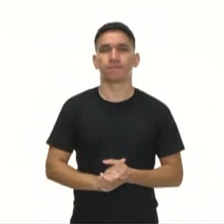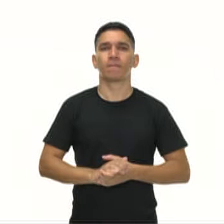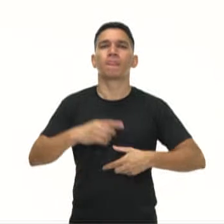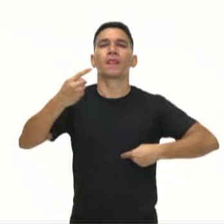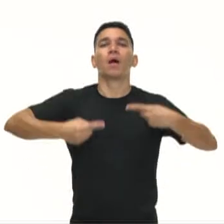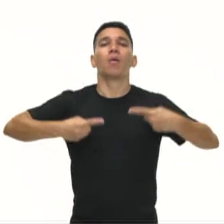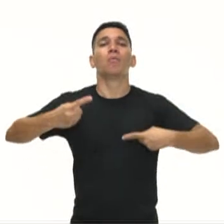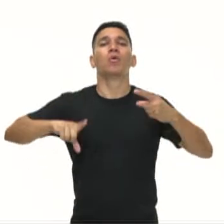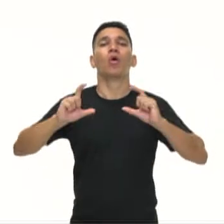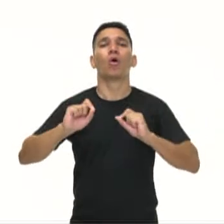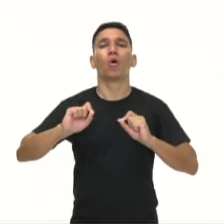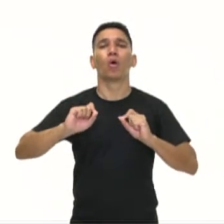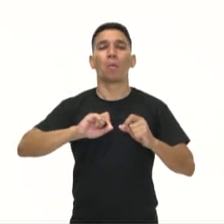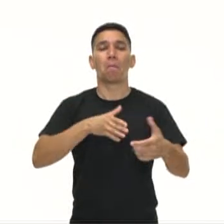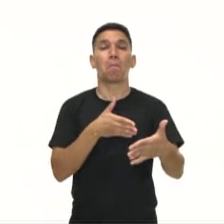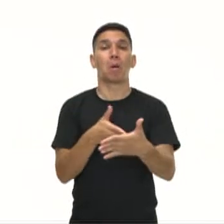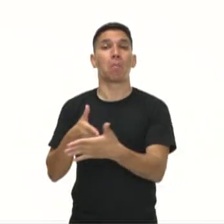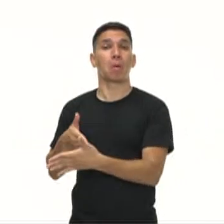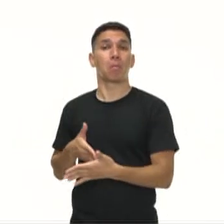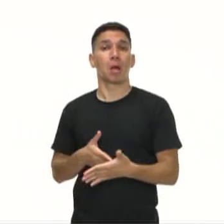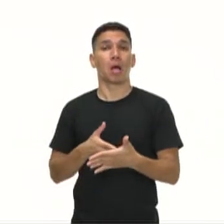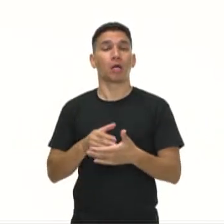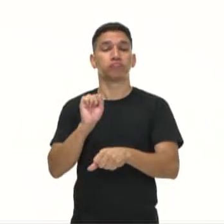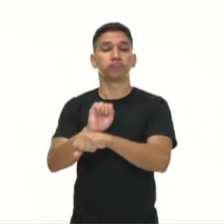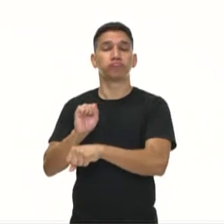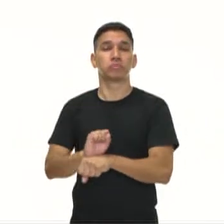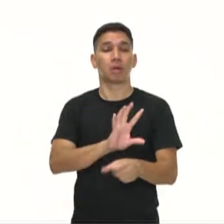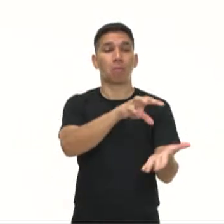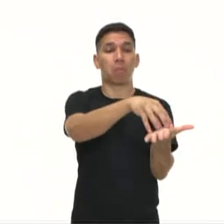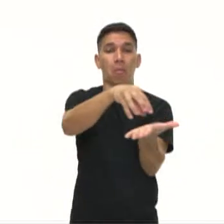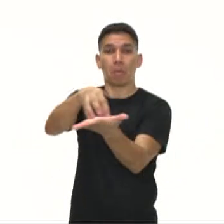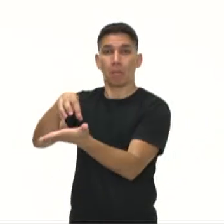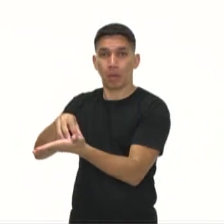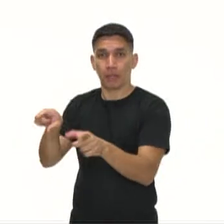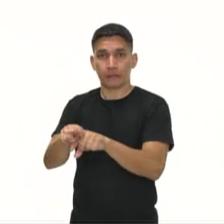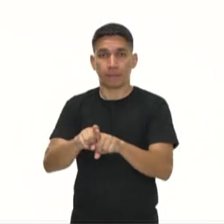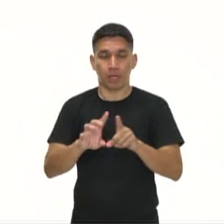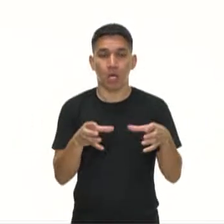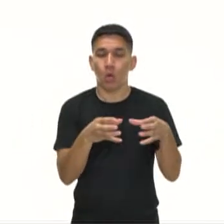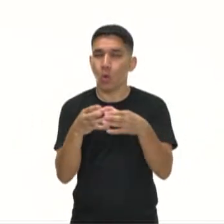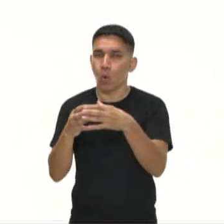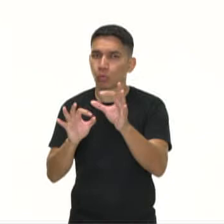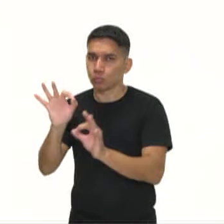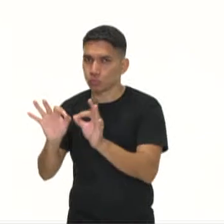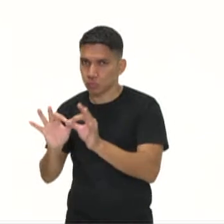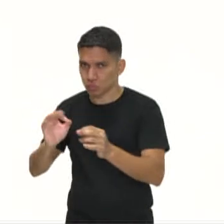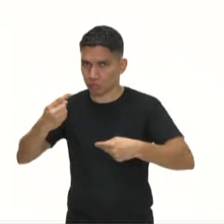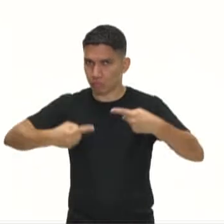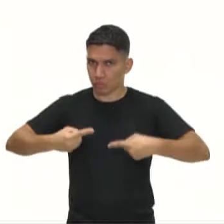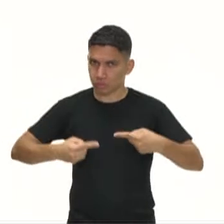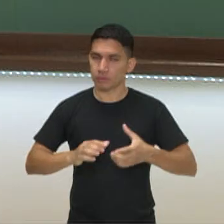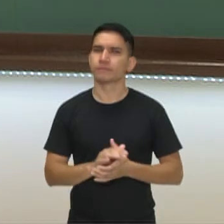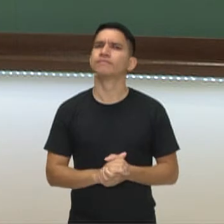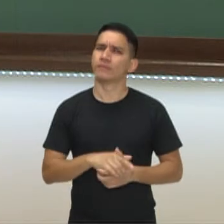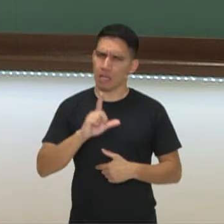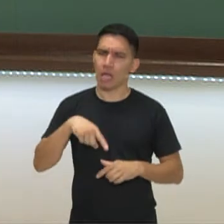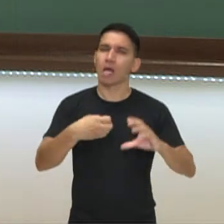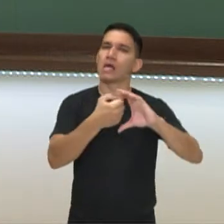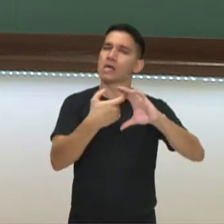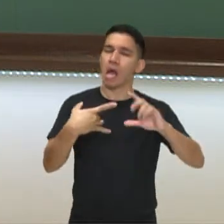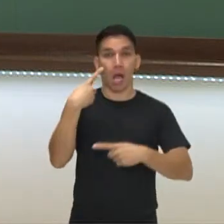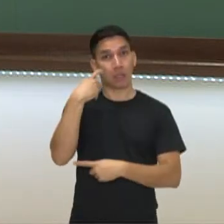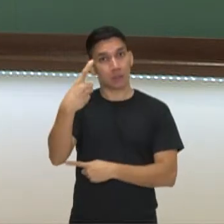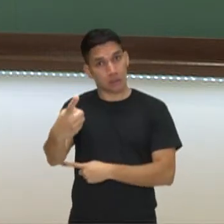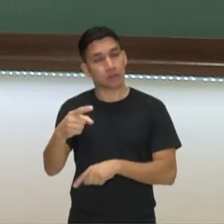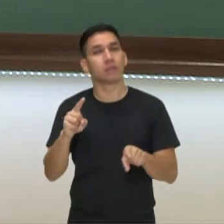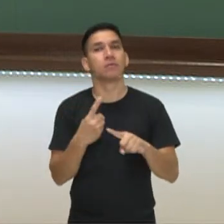Política com restrição sobre as instituições e grupos políticos. Essa é uma característica bem